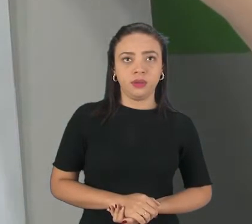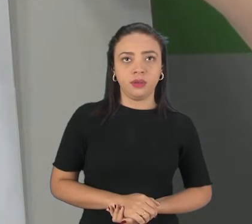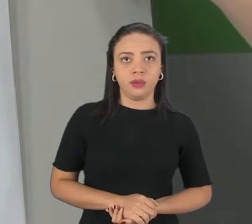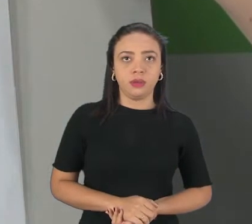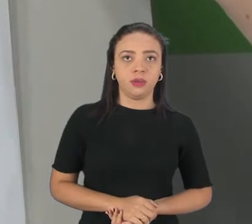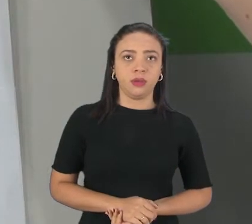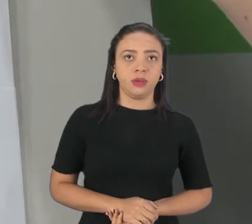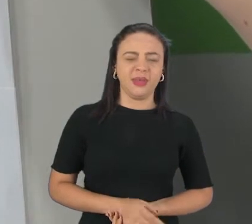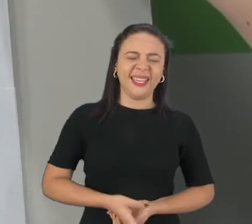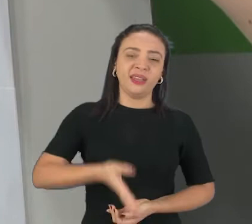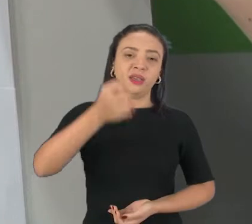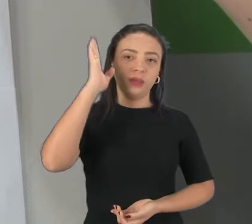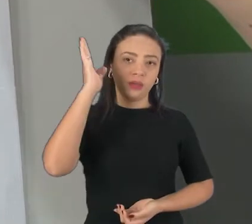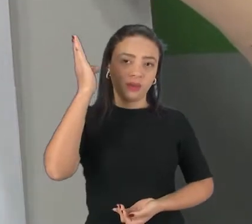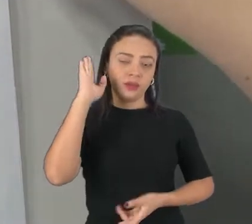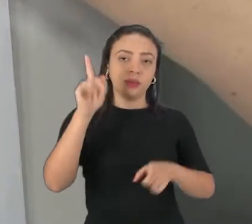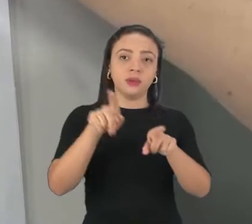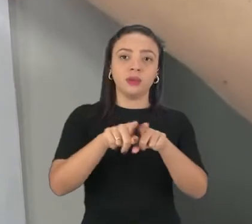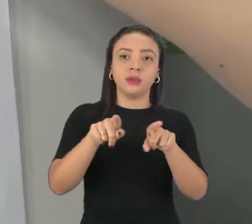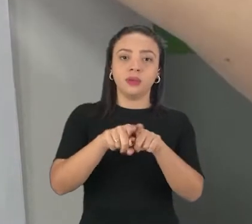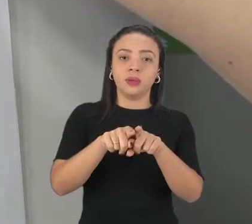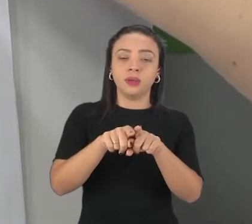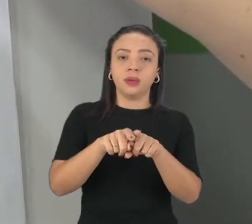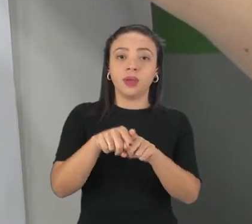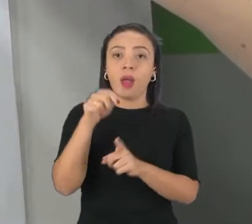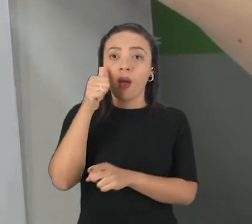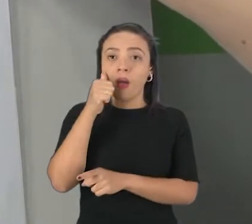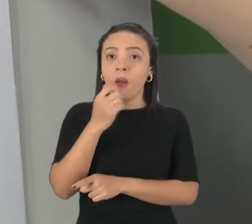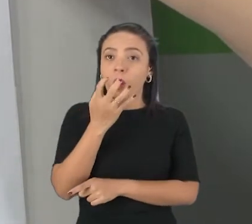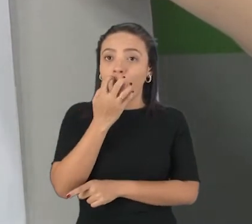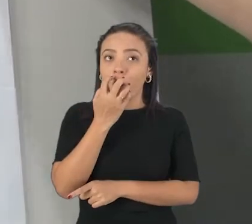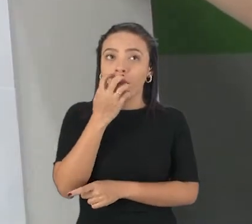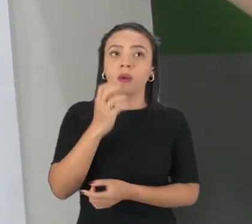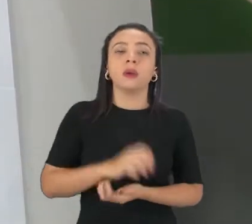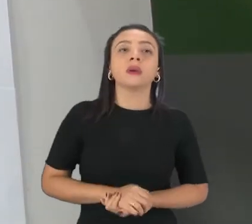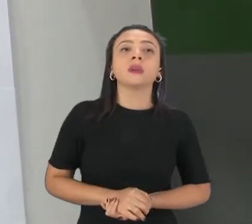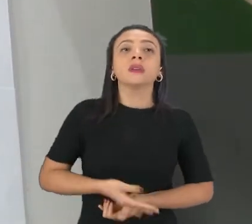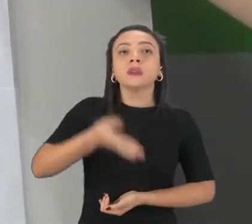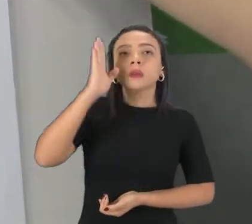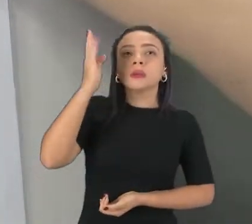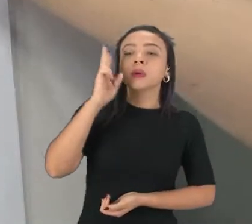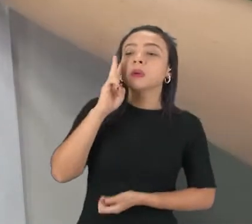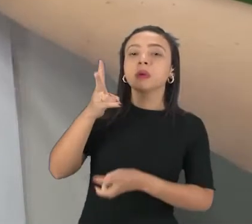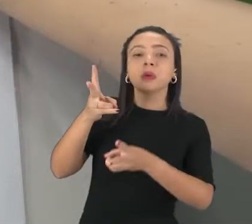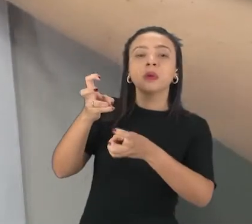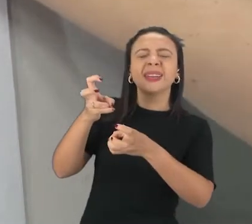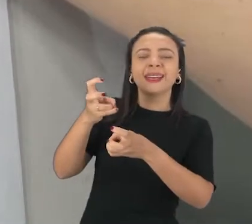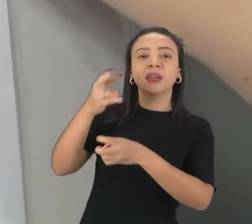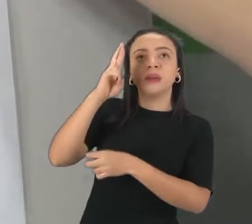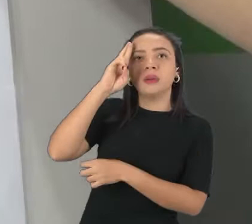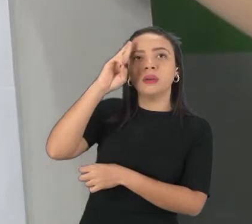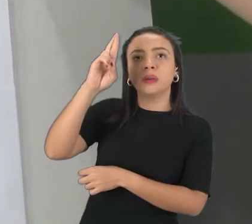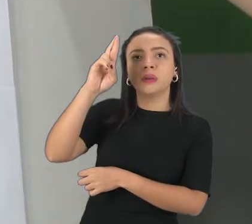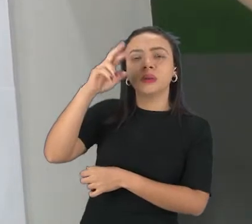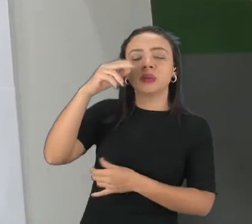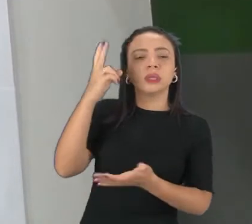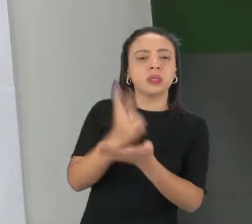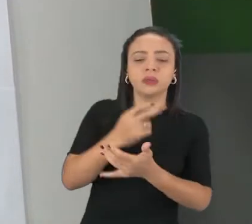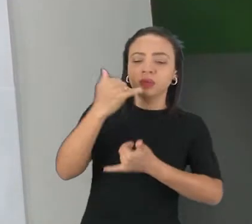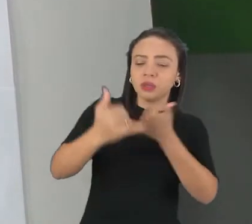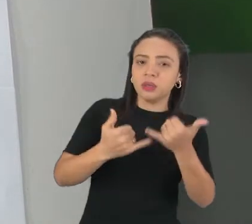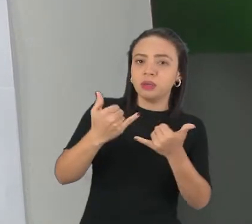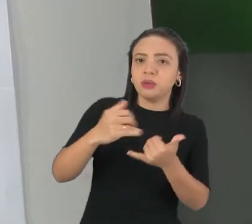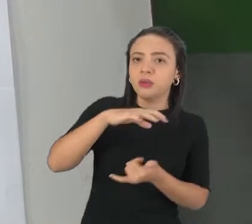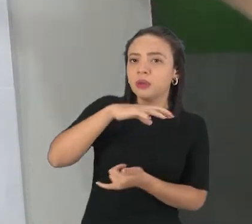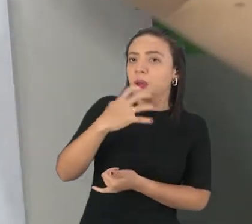O burro e a cachorrinha. Um burro, vendo que o seu dono brincava com uma cachorrinha